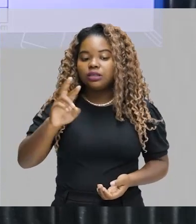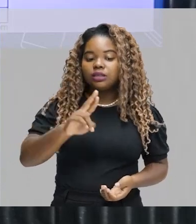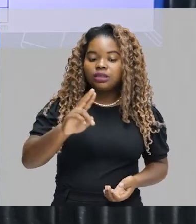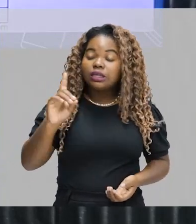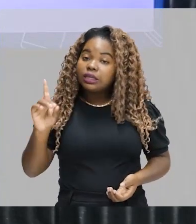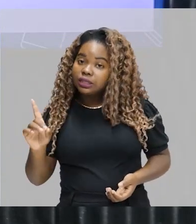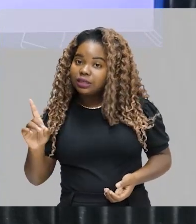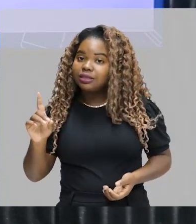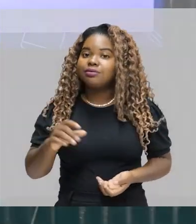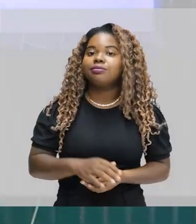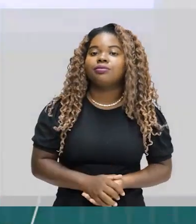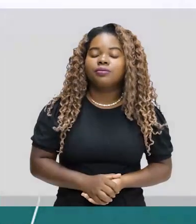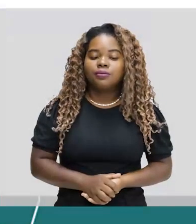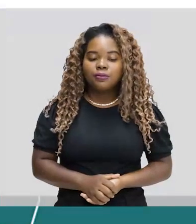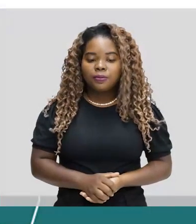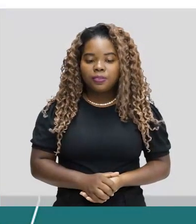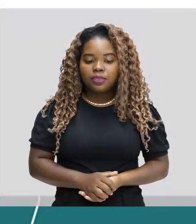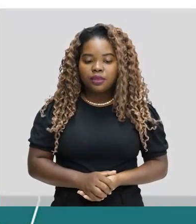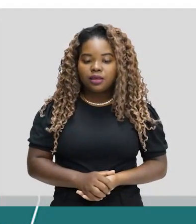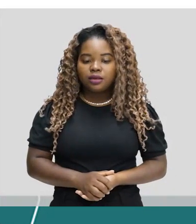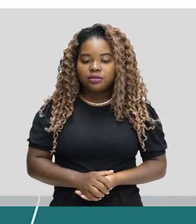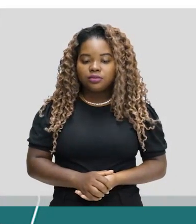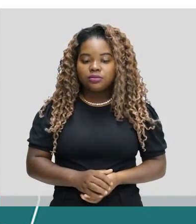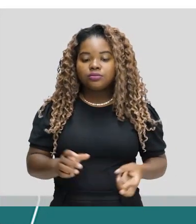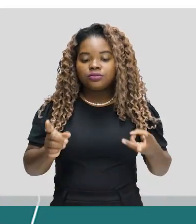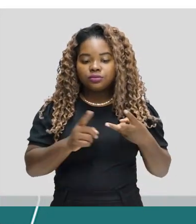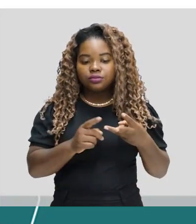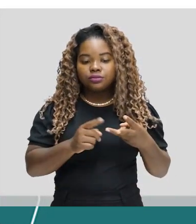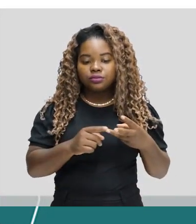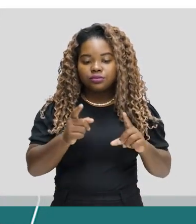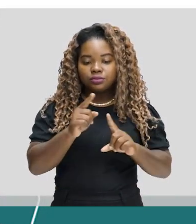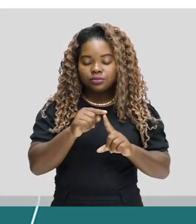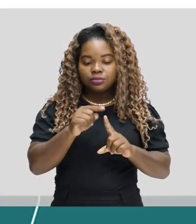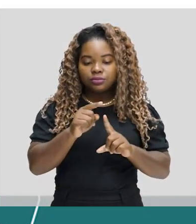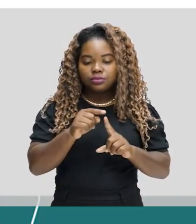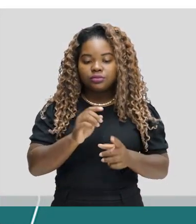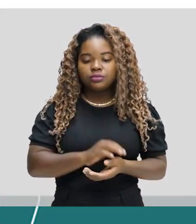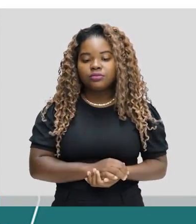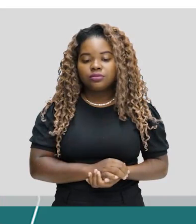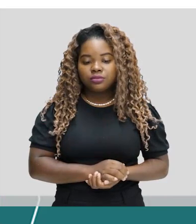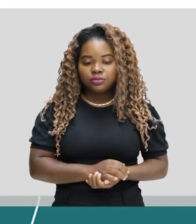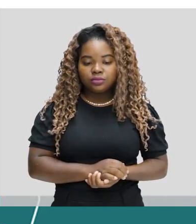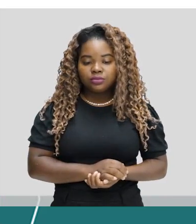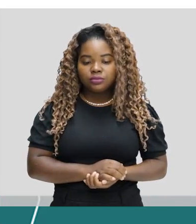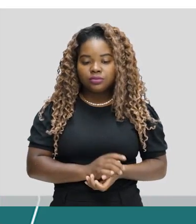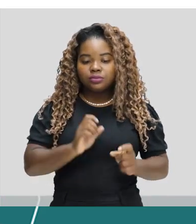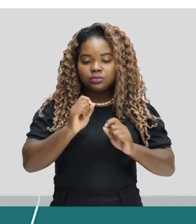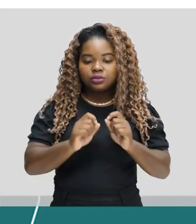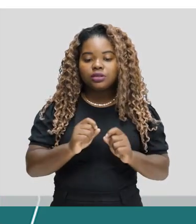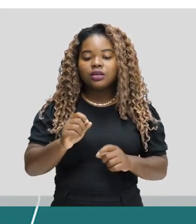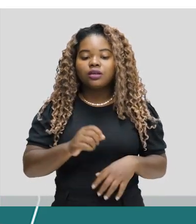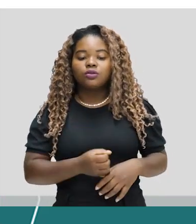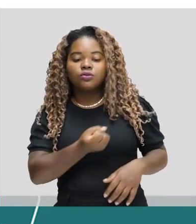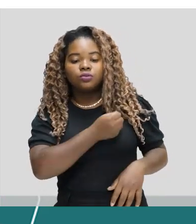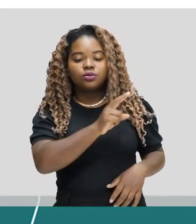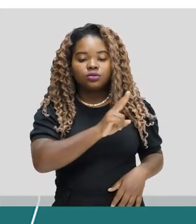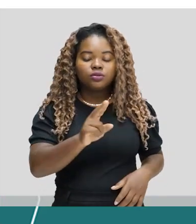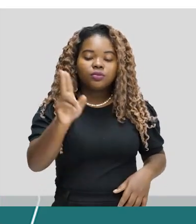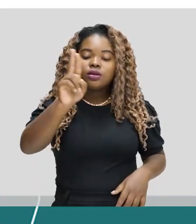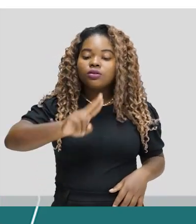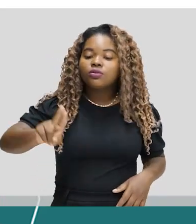TH, tá bom? Os números nominais que eu mencionei para vocês na apresentação são aqueles utilizados para